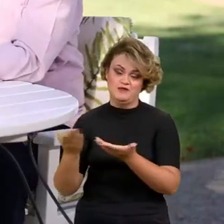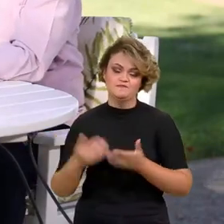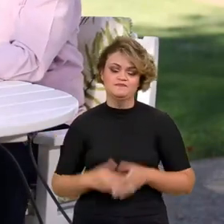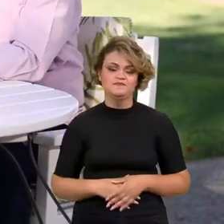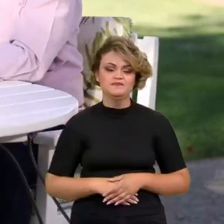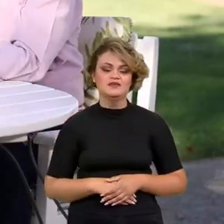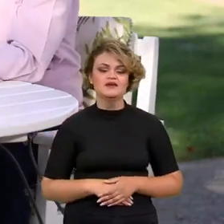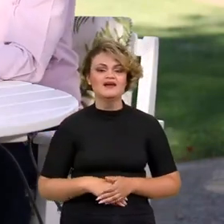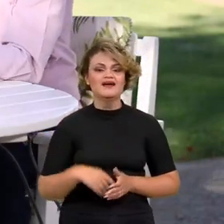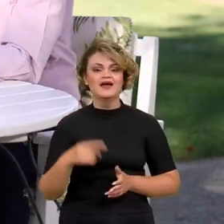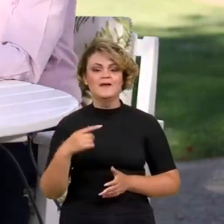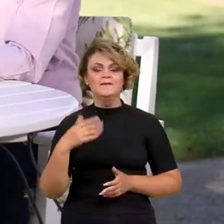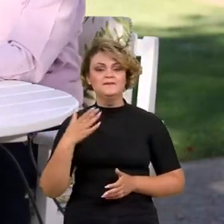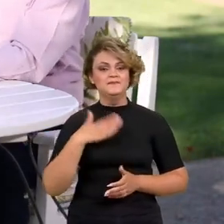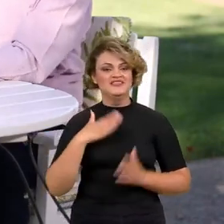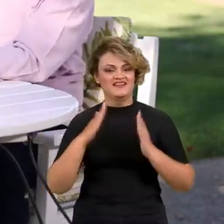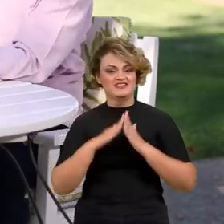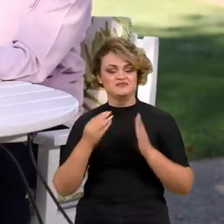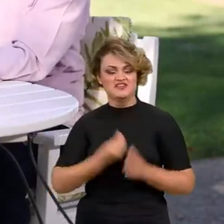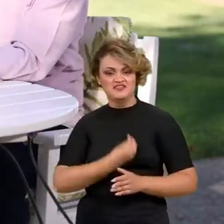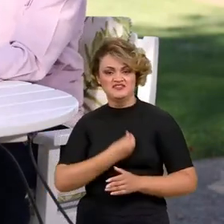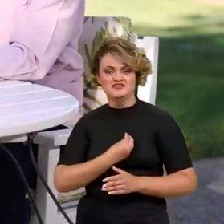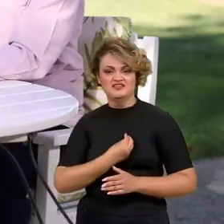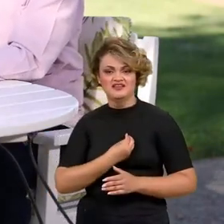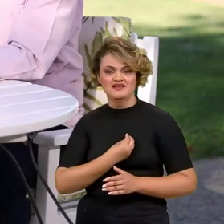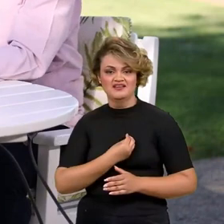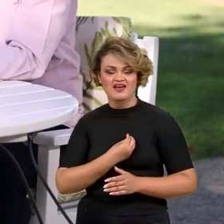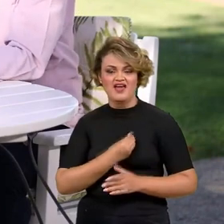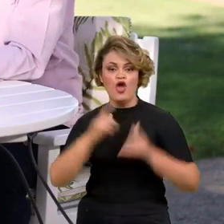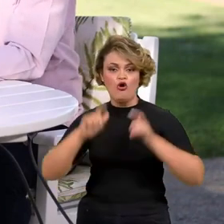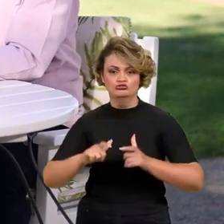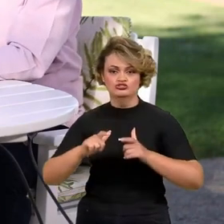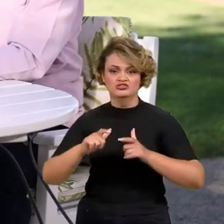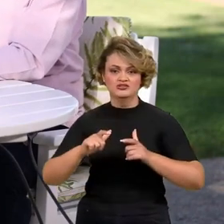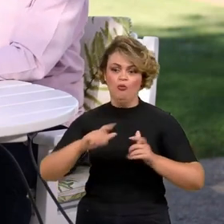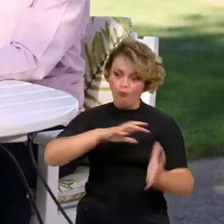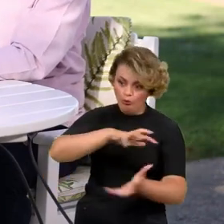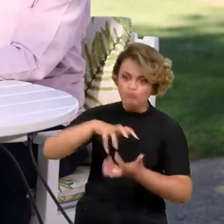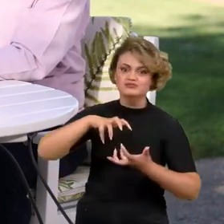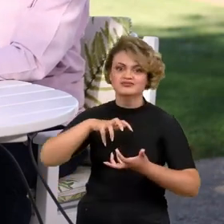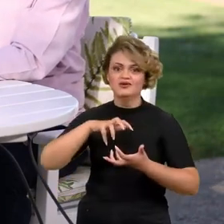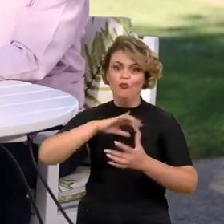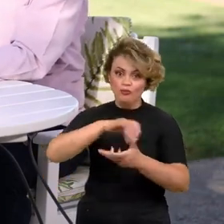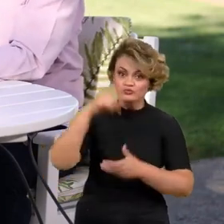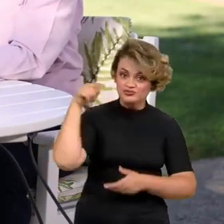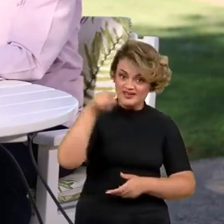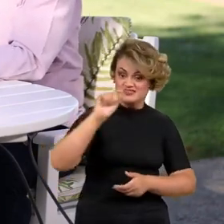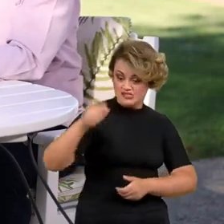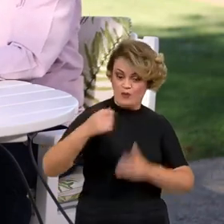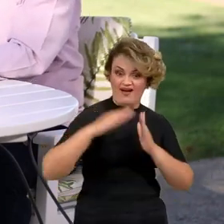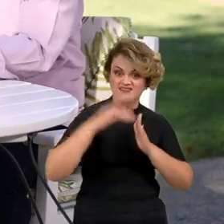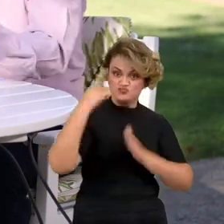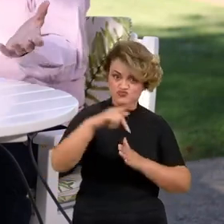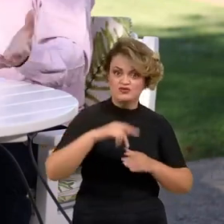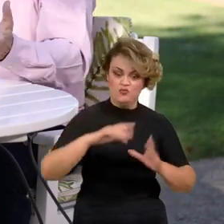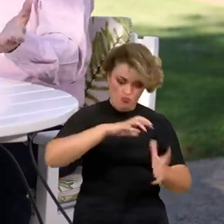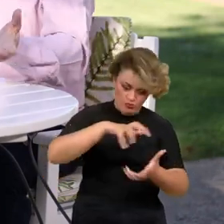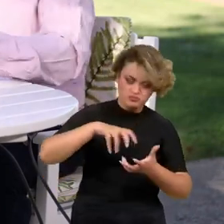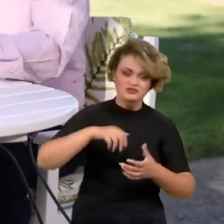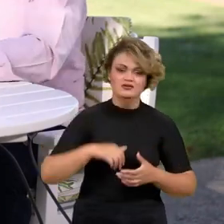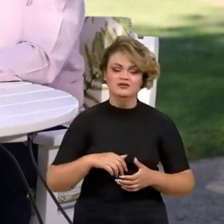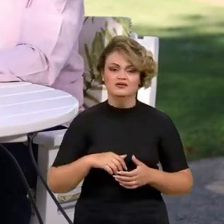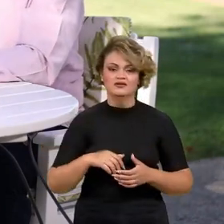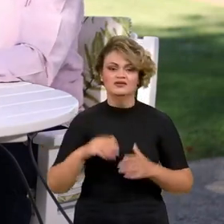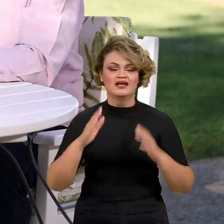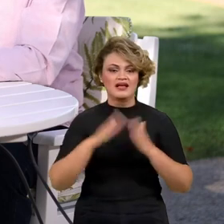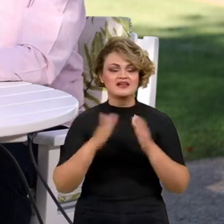Minha Casa Minha Vida é um planeta né a nossa casa é o planeta é a nossa vida é o planeta né e a casa mínima e a casa que a pessoa